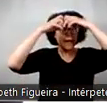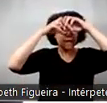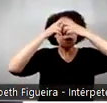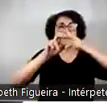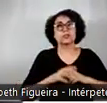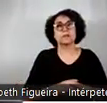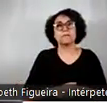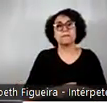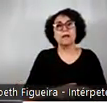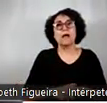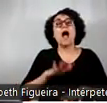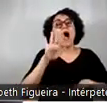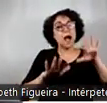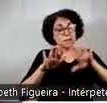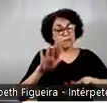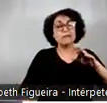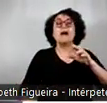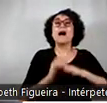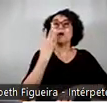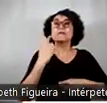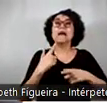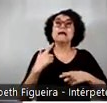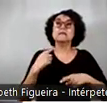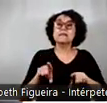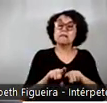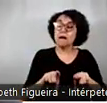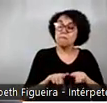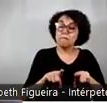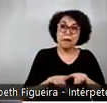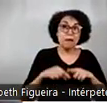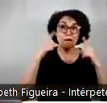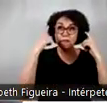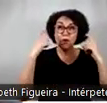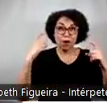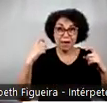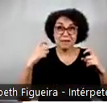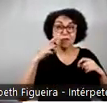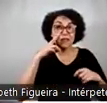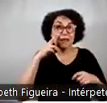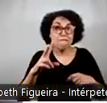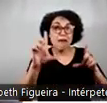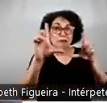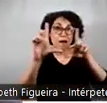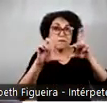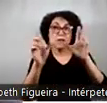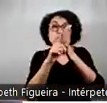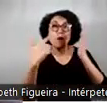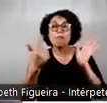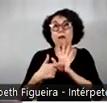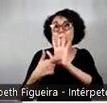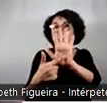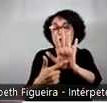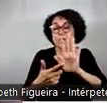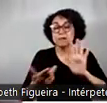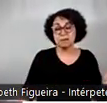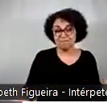estigmas e violências reproduzidos, né, pelos meios de comunicação são reproduzidos também enquanto nossa sociedade, né? Então a gente tem, né, os